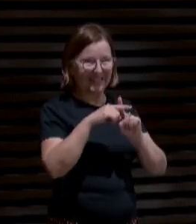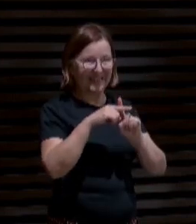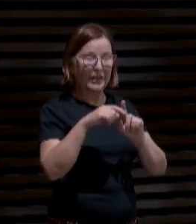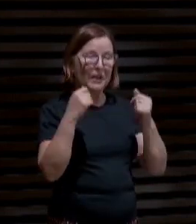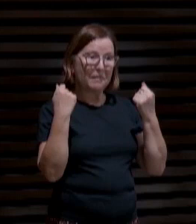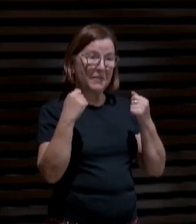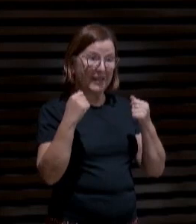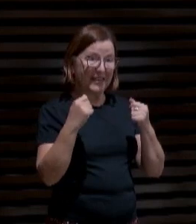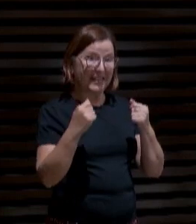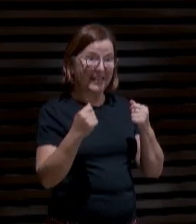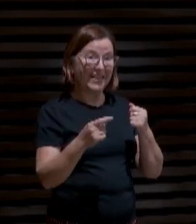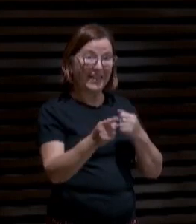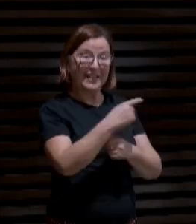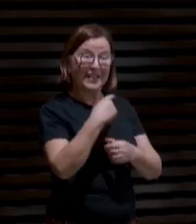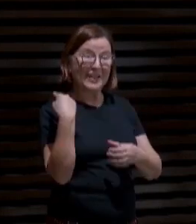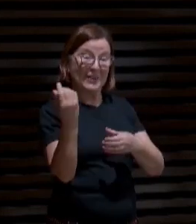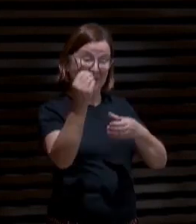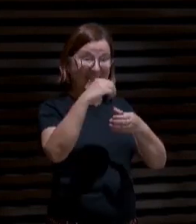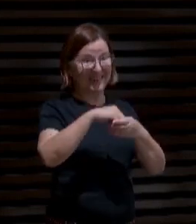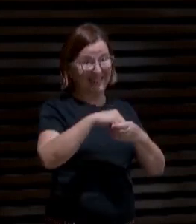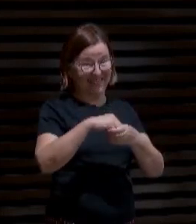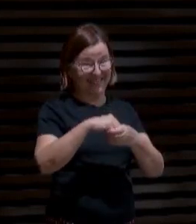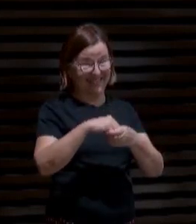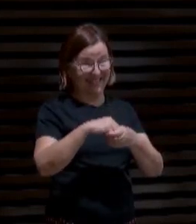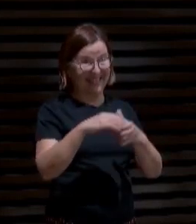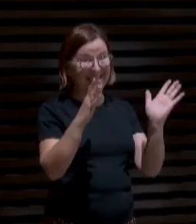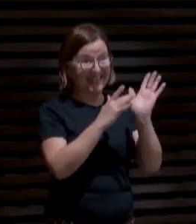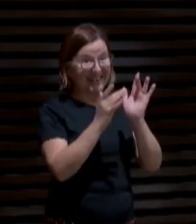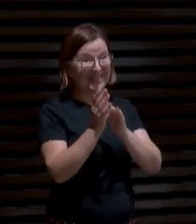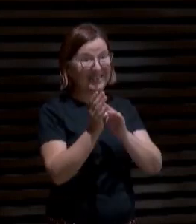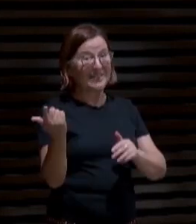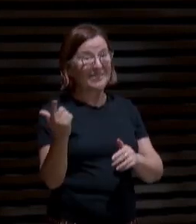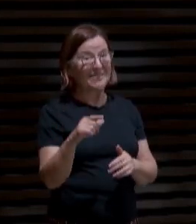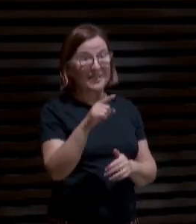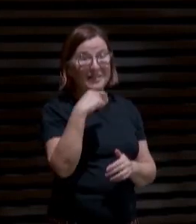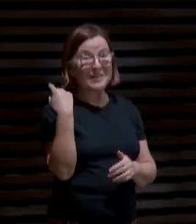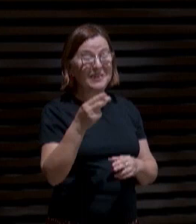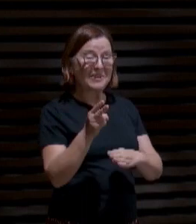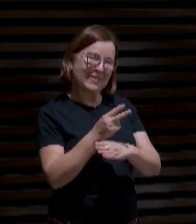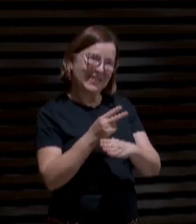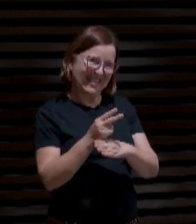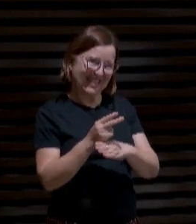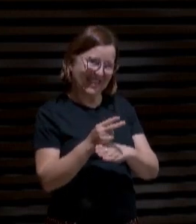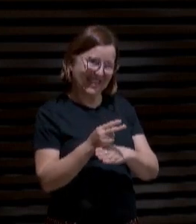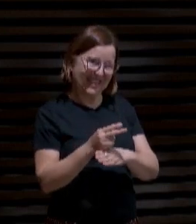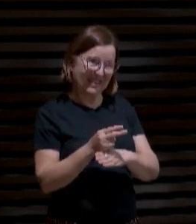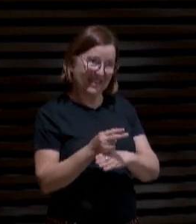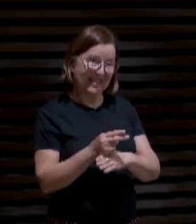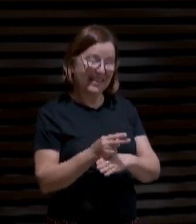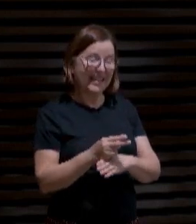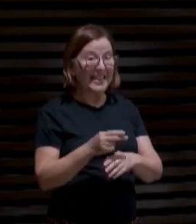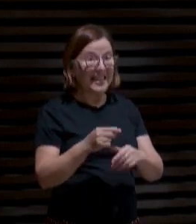e com você. Era nós que ele veio buscar. Então aqui, esse julgamento tem uma coisa muito